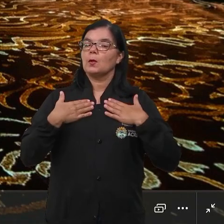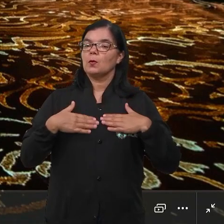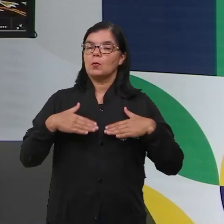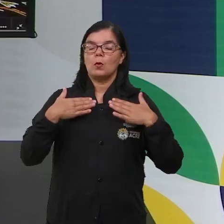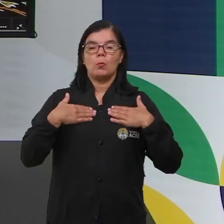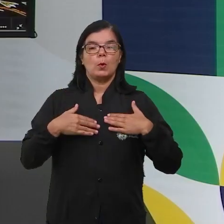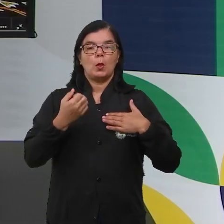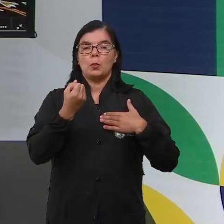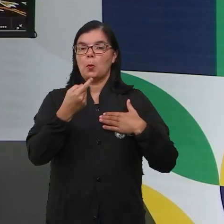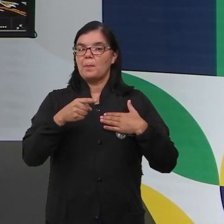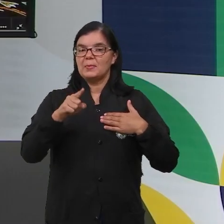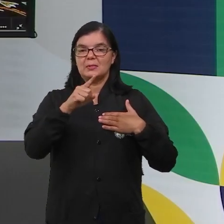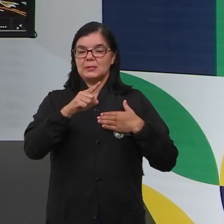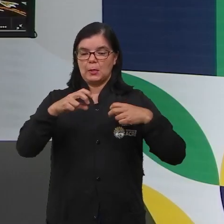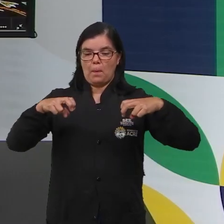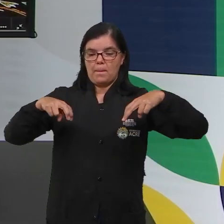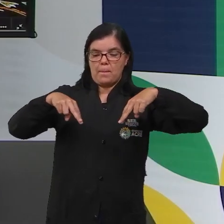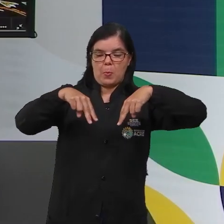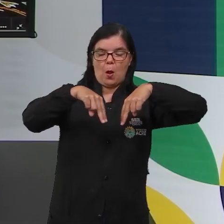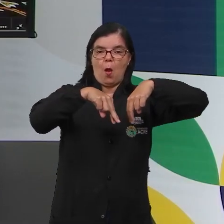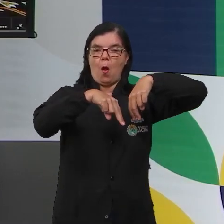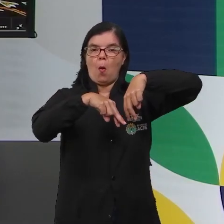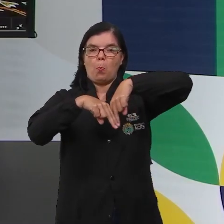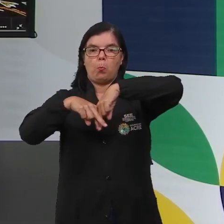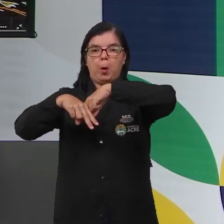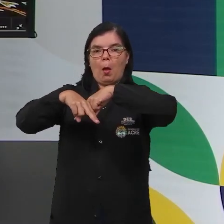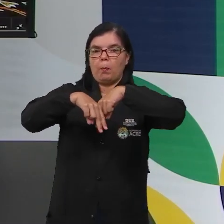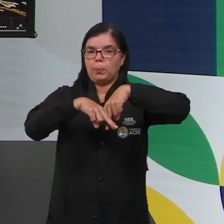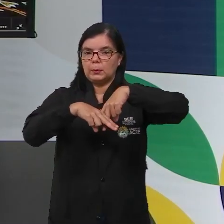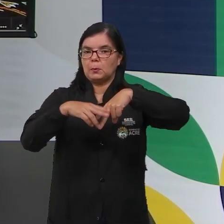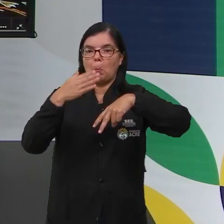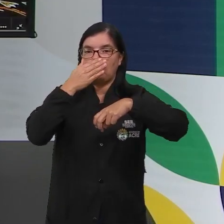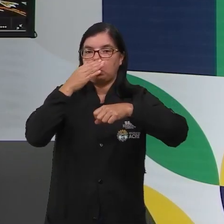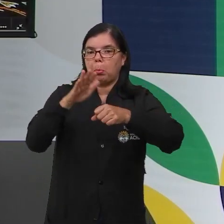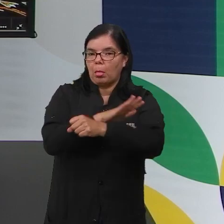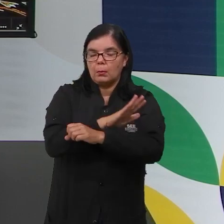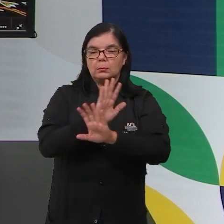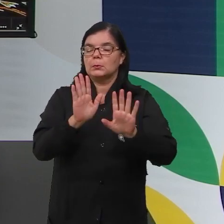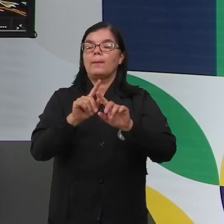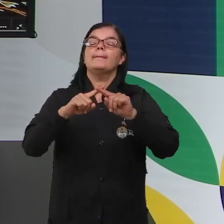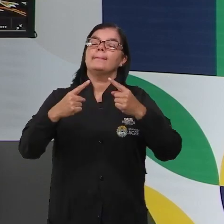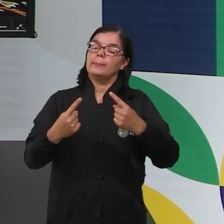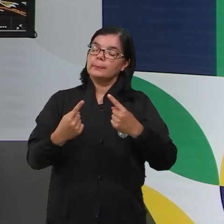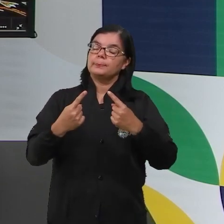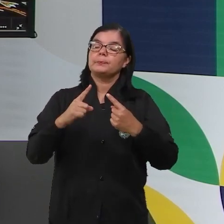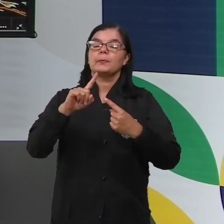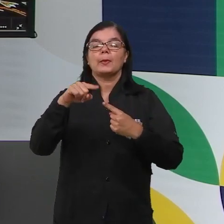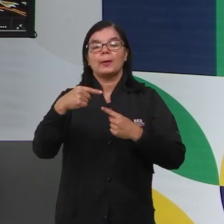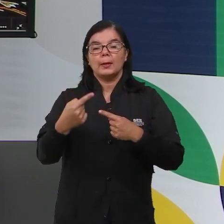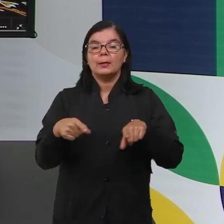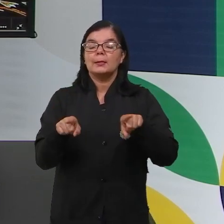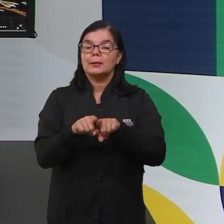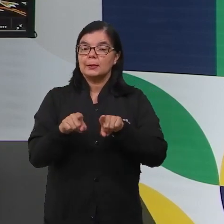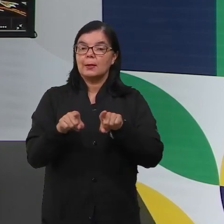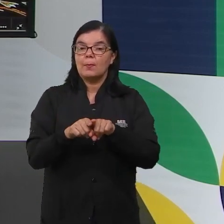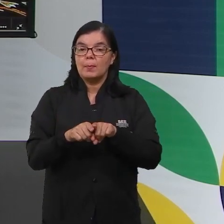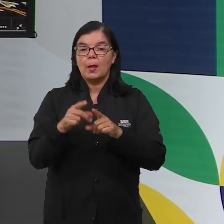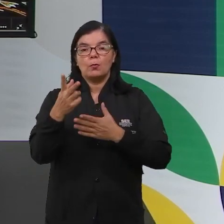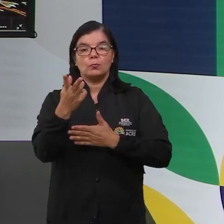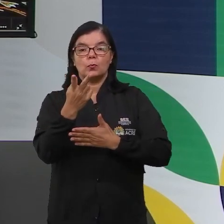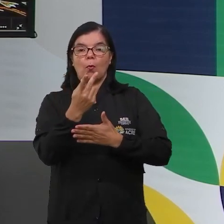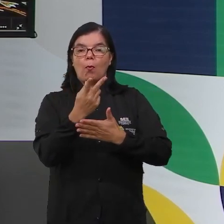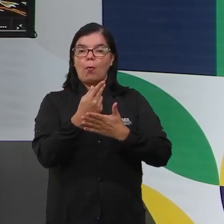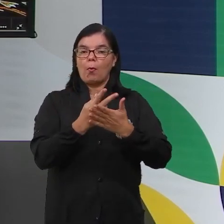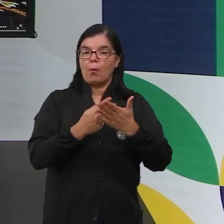pessoas não vão passar se trombando uma na outra. Então, tudo isso é importante. Além de você também fazer um desenho,